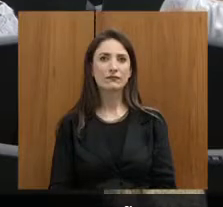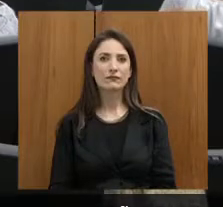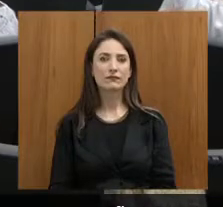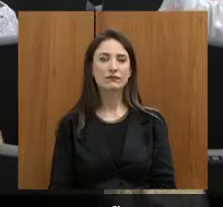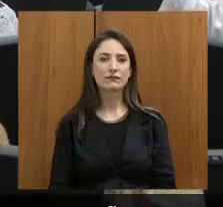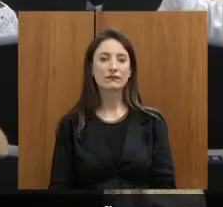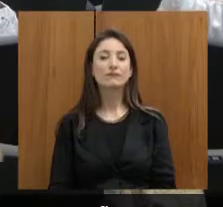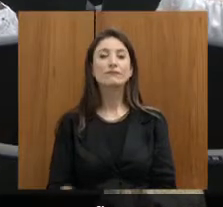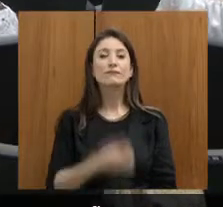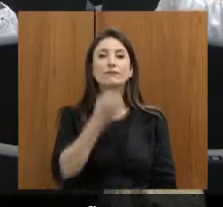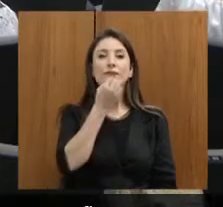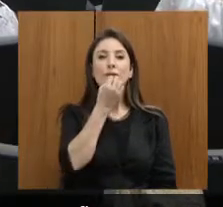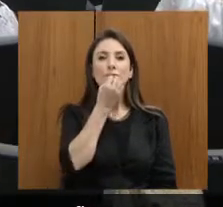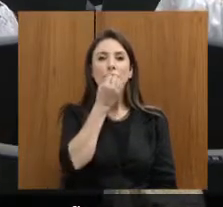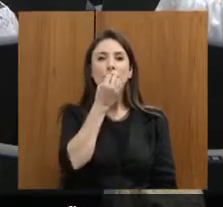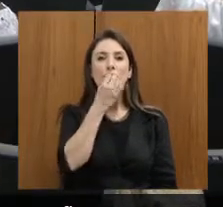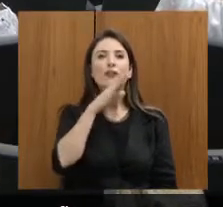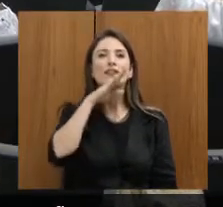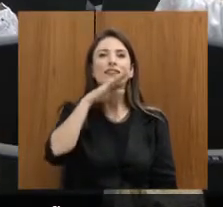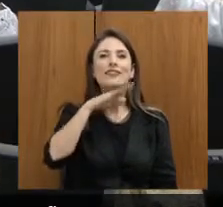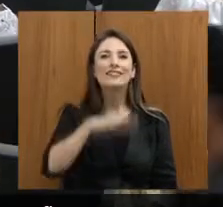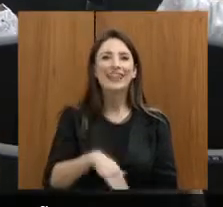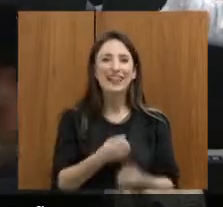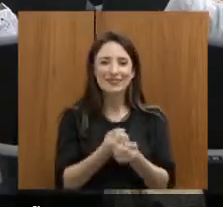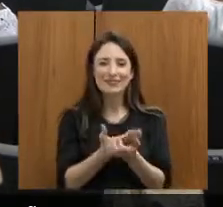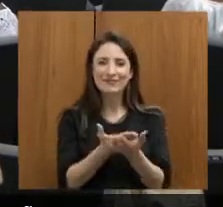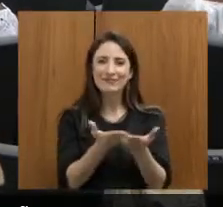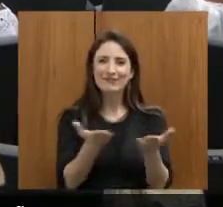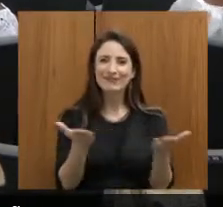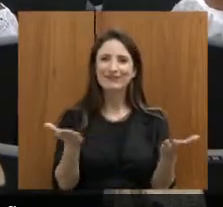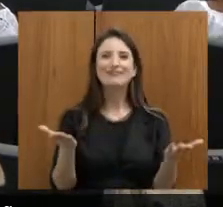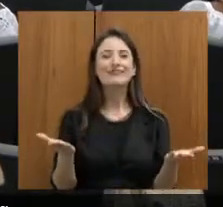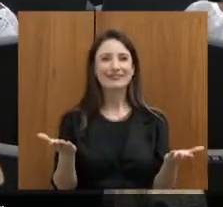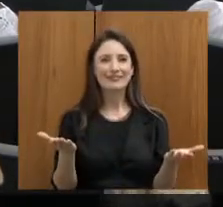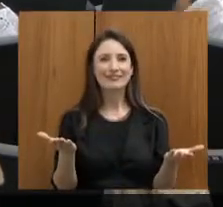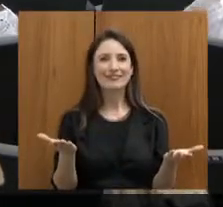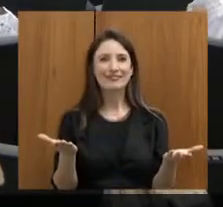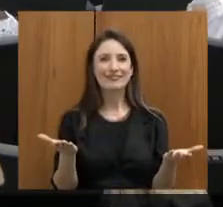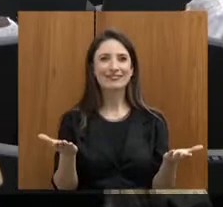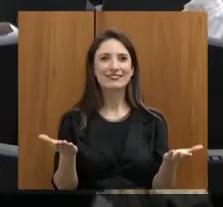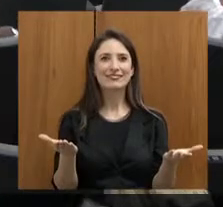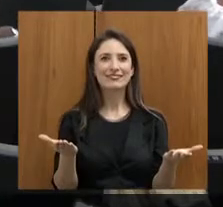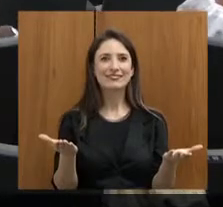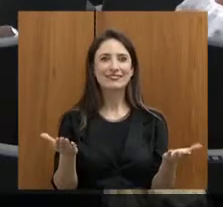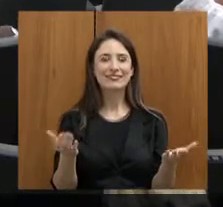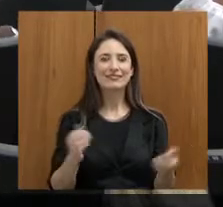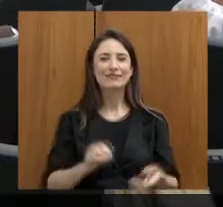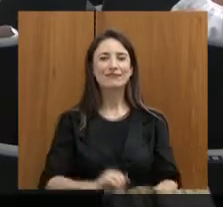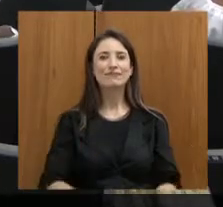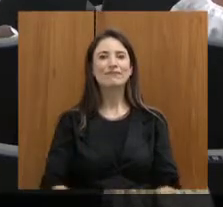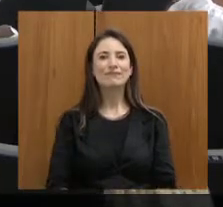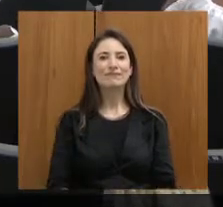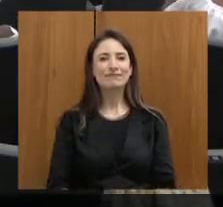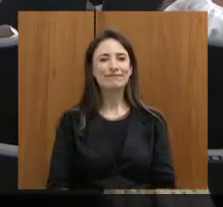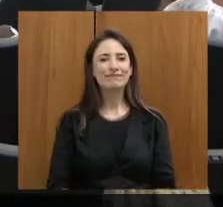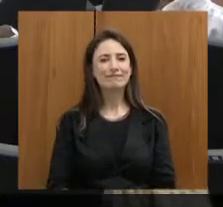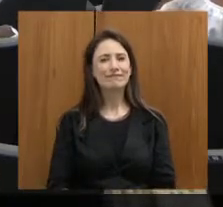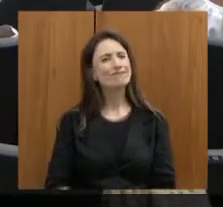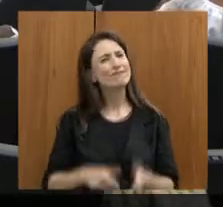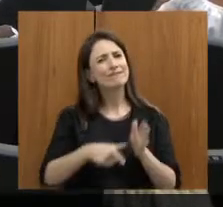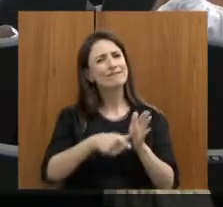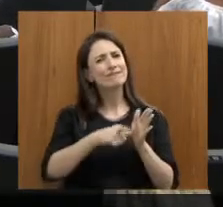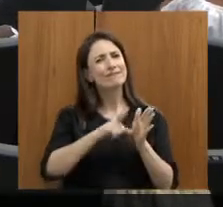uma boa tarde a todos e depois desse lindo